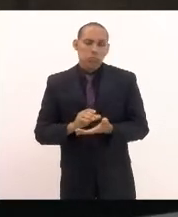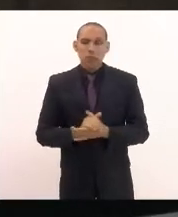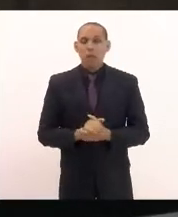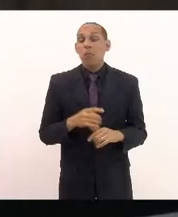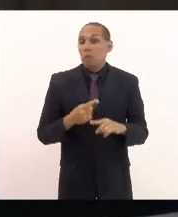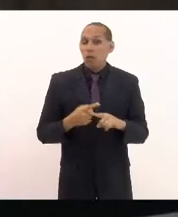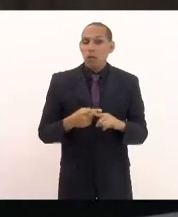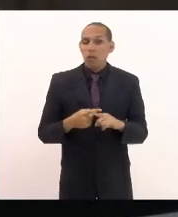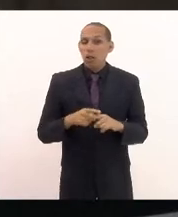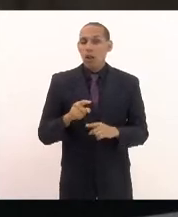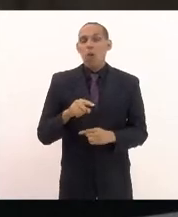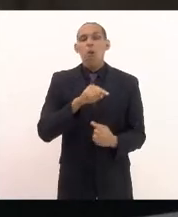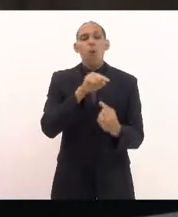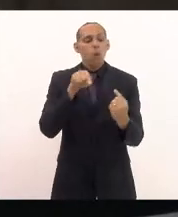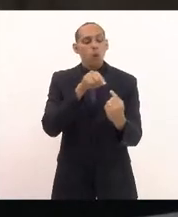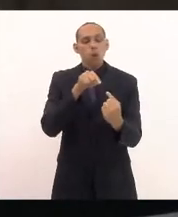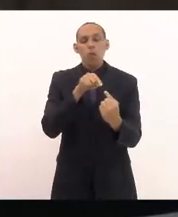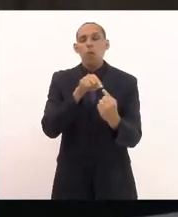visa